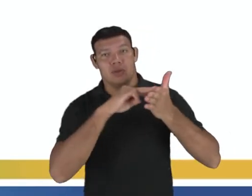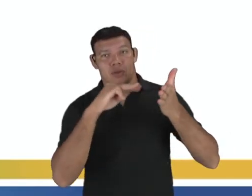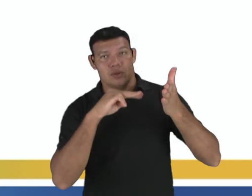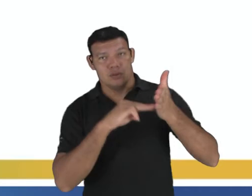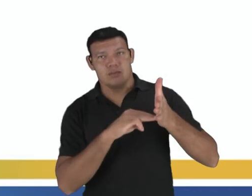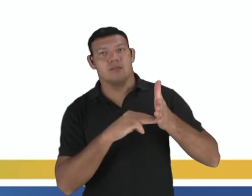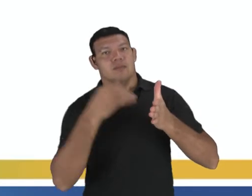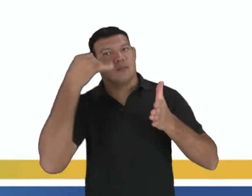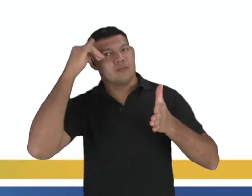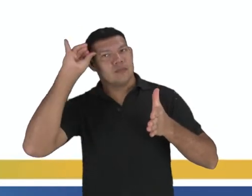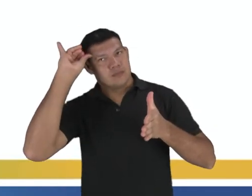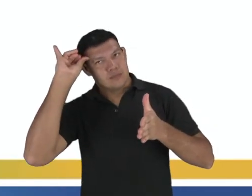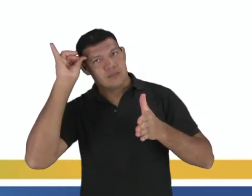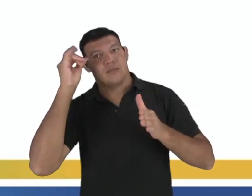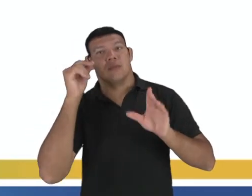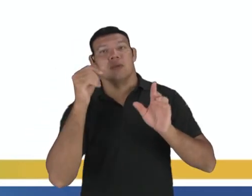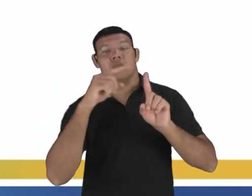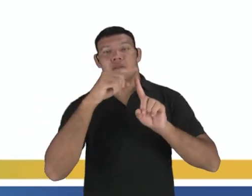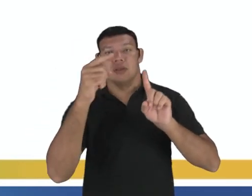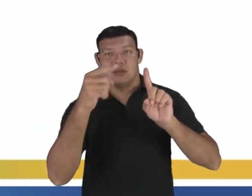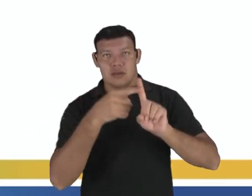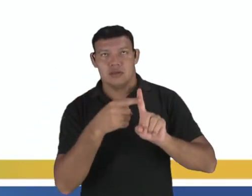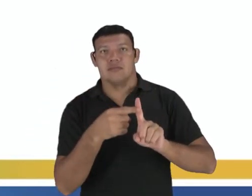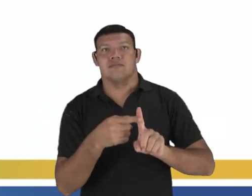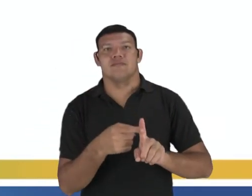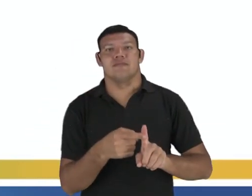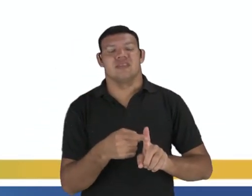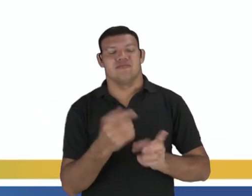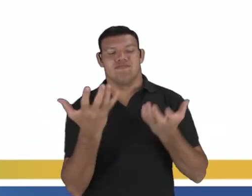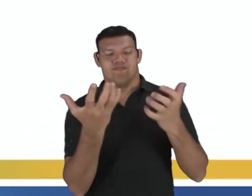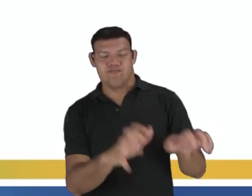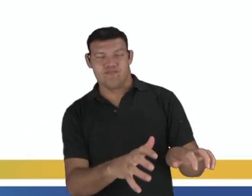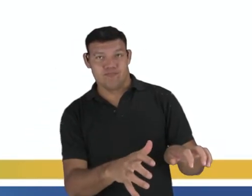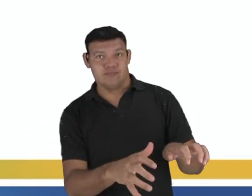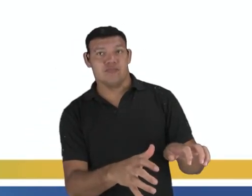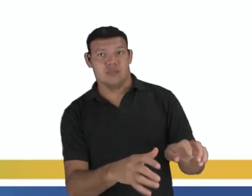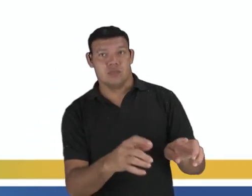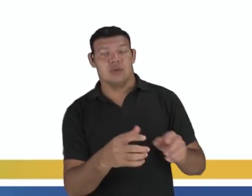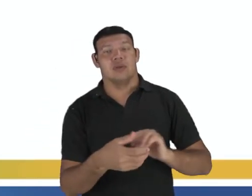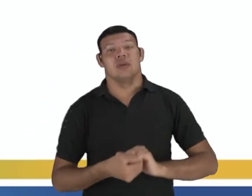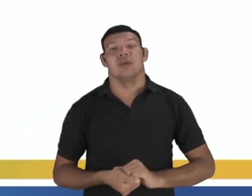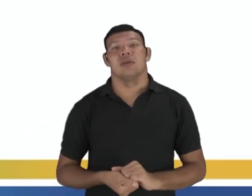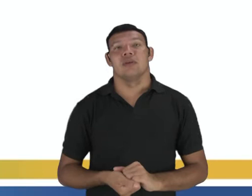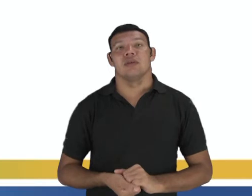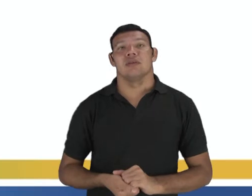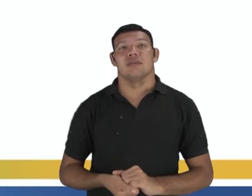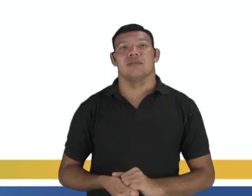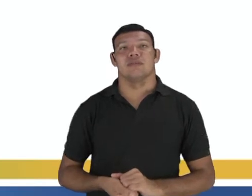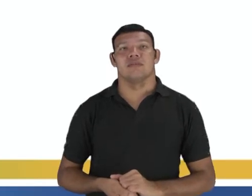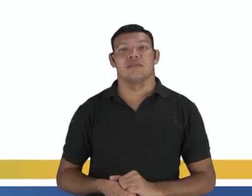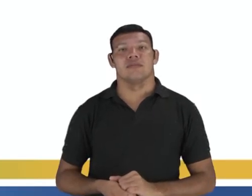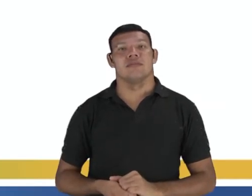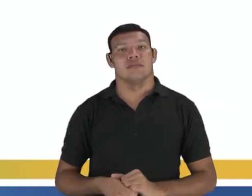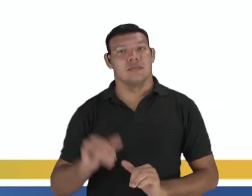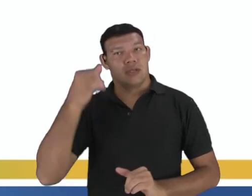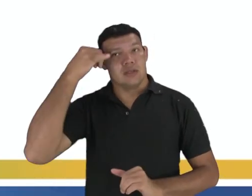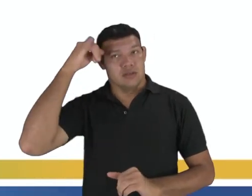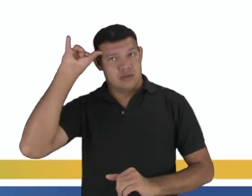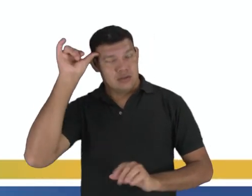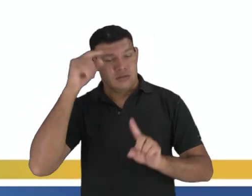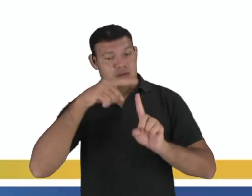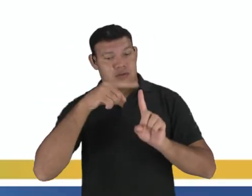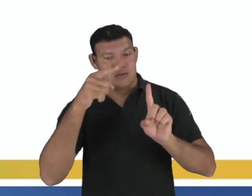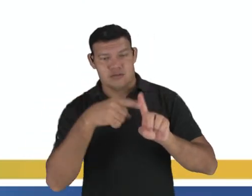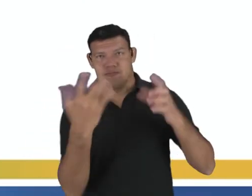contraceptivos né eles são importantes para prevenir uma gravidez indesejada né como nós comentamos O que que a gravidez então ele previne a